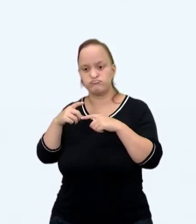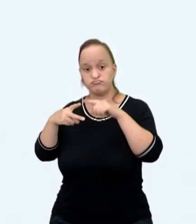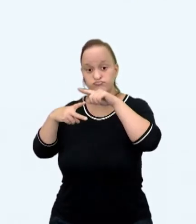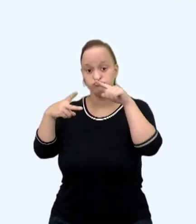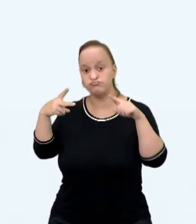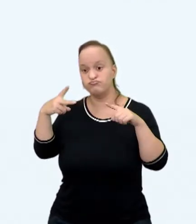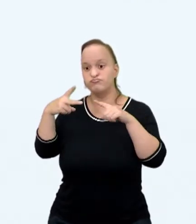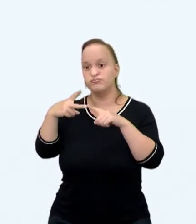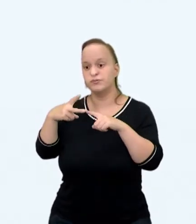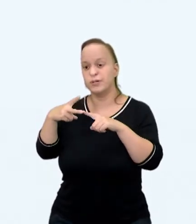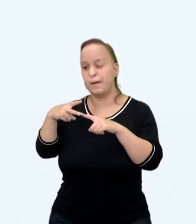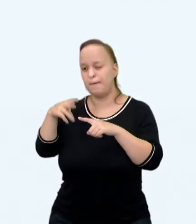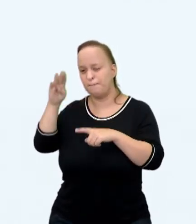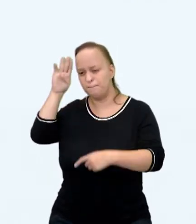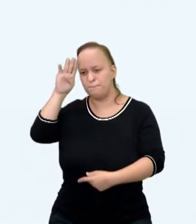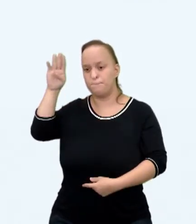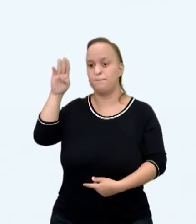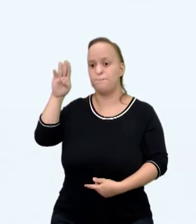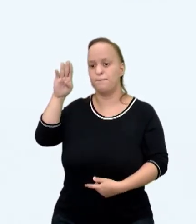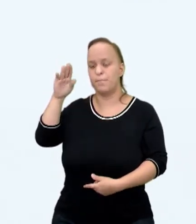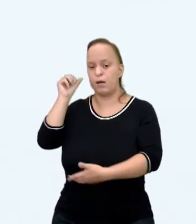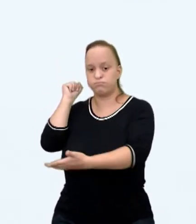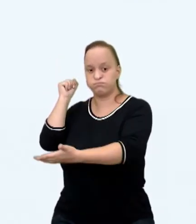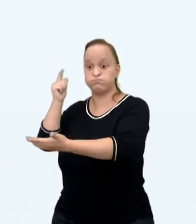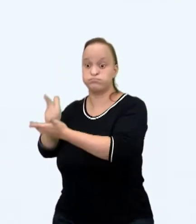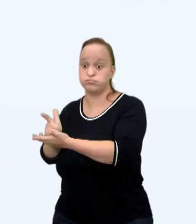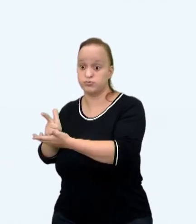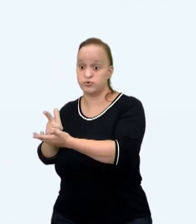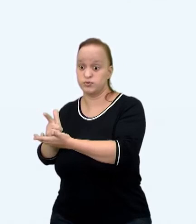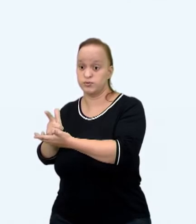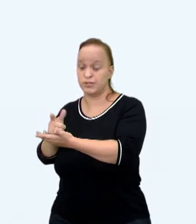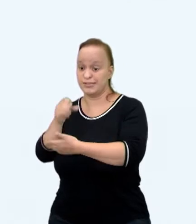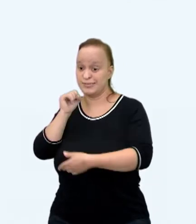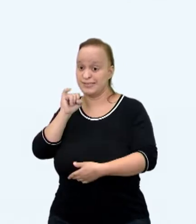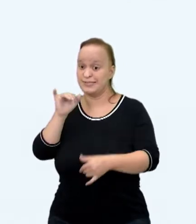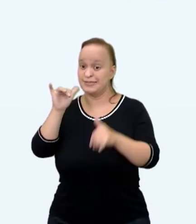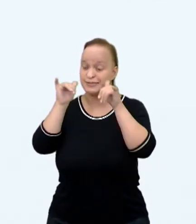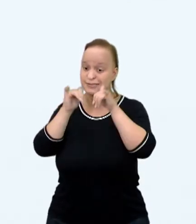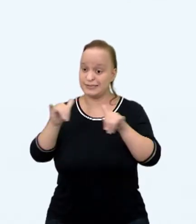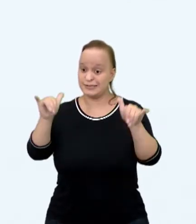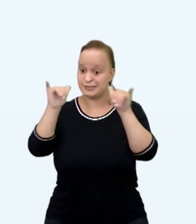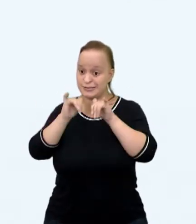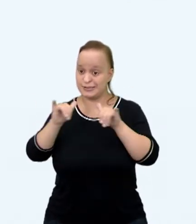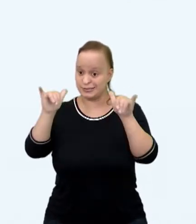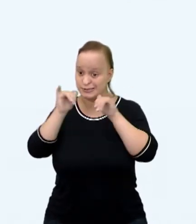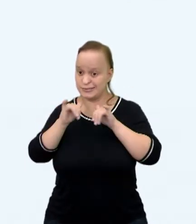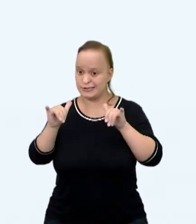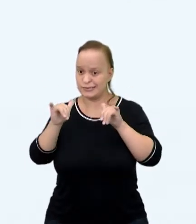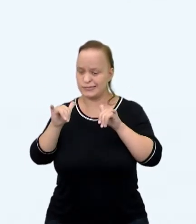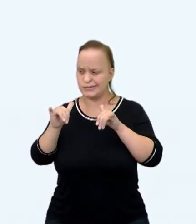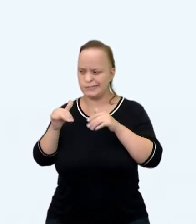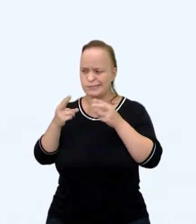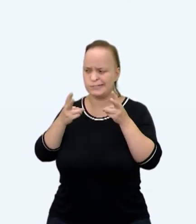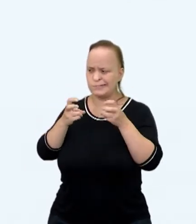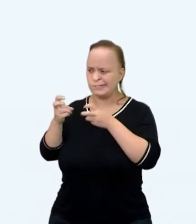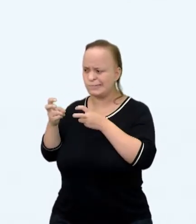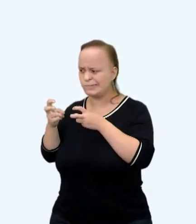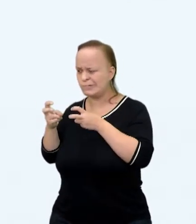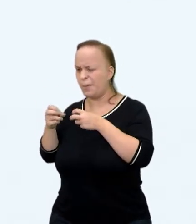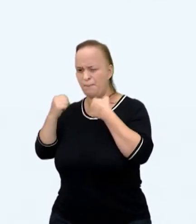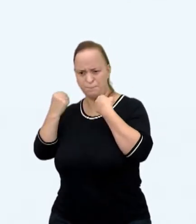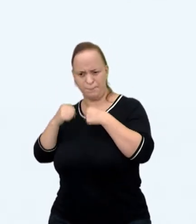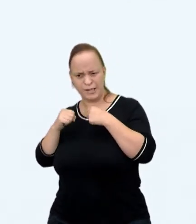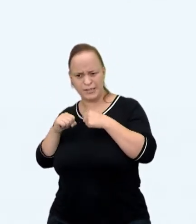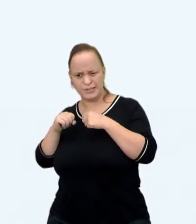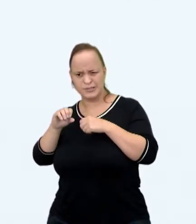bastante certeza se aquilo que está sendo anunciado é algo que precisamos ou realmente queremos.